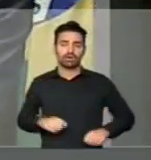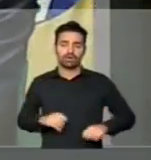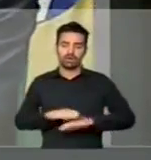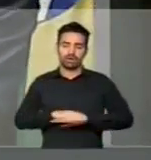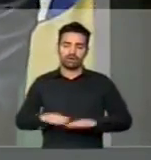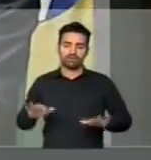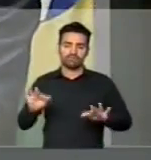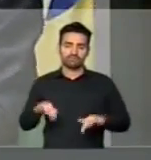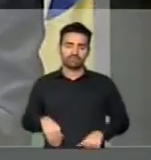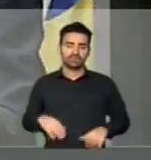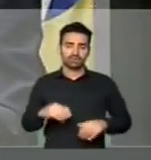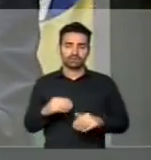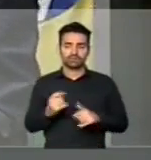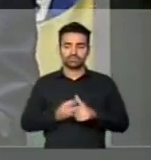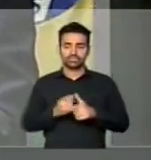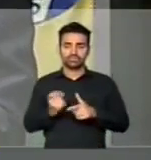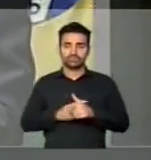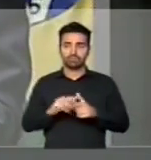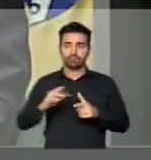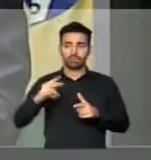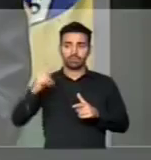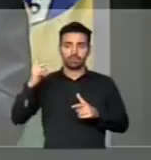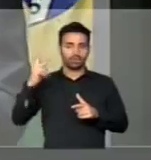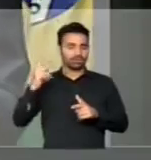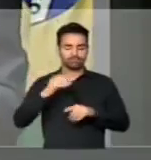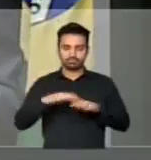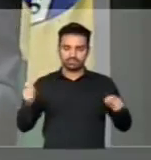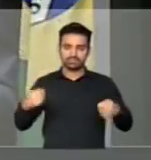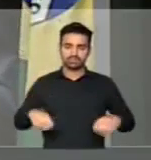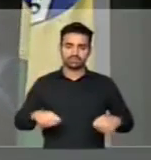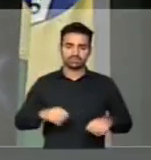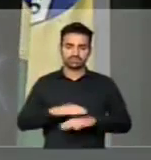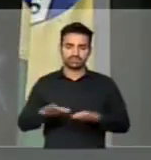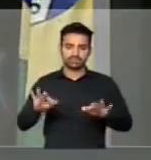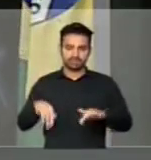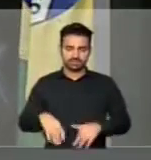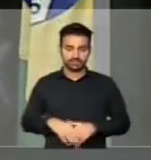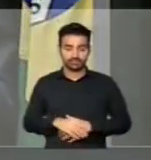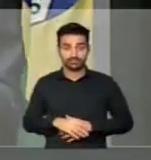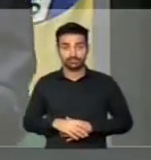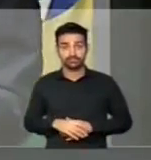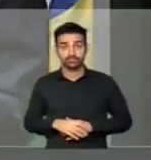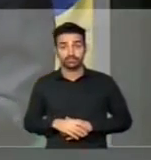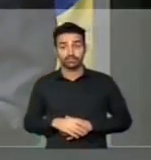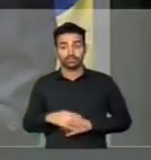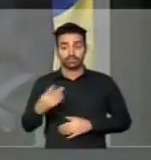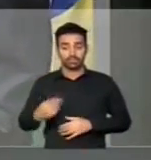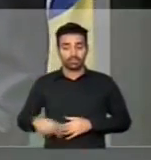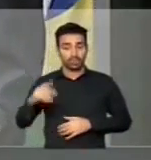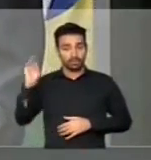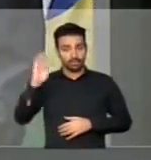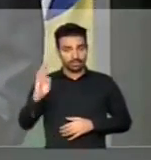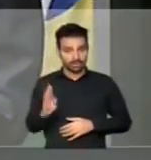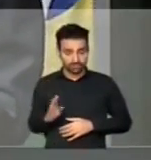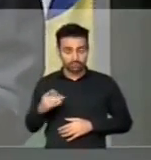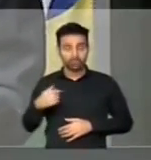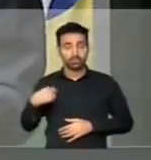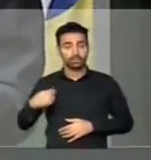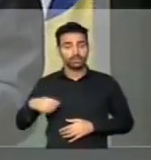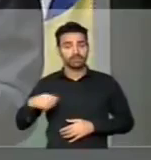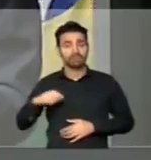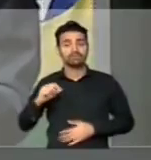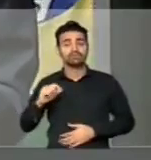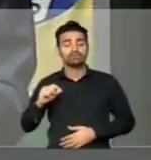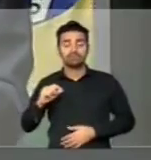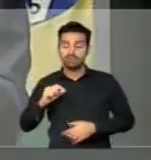o crescimento da dívida pública nos próximos anos. O Estado brasileiro deve passar